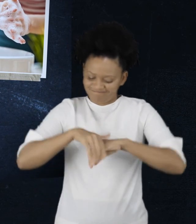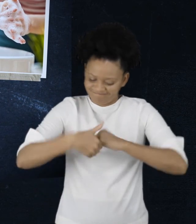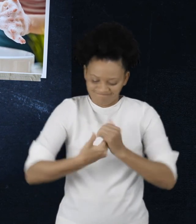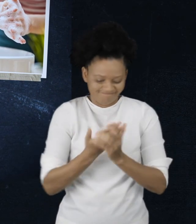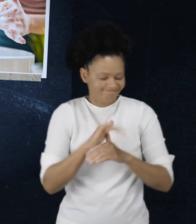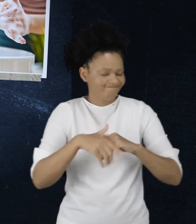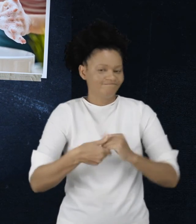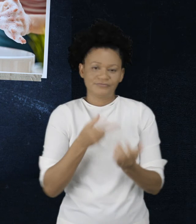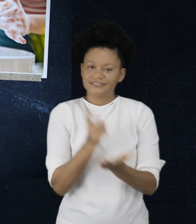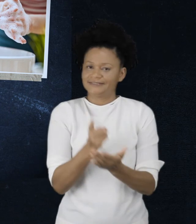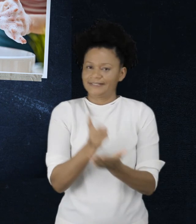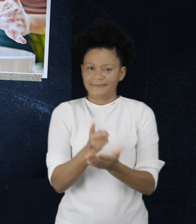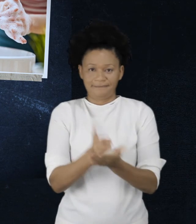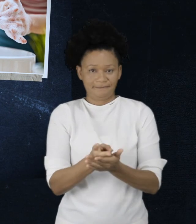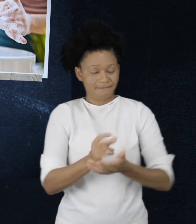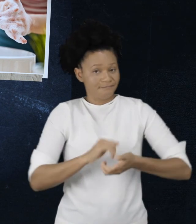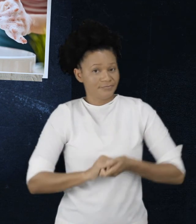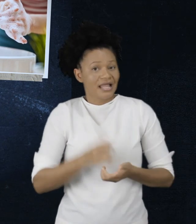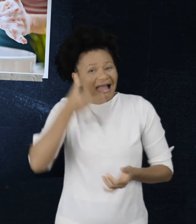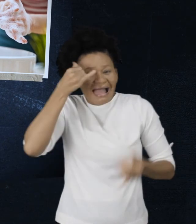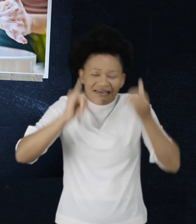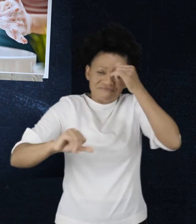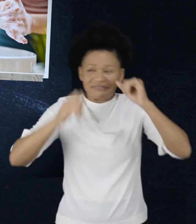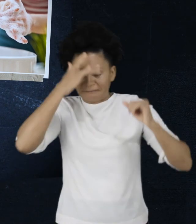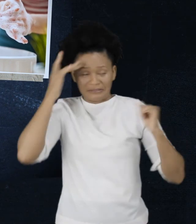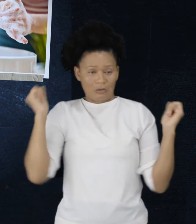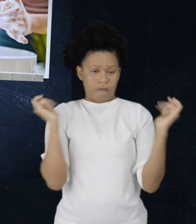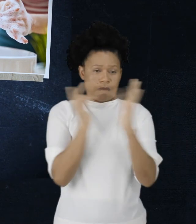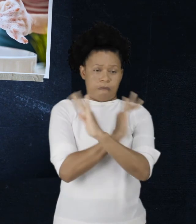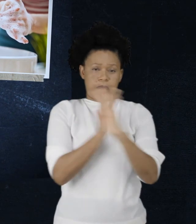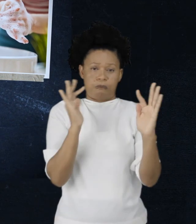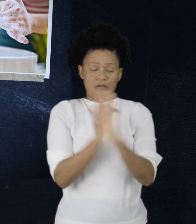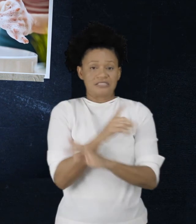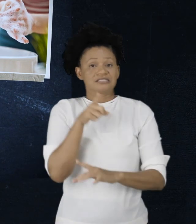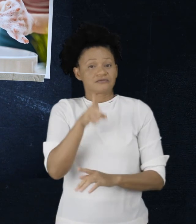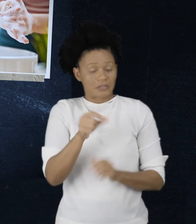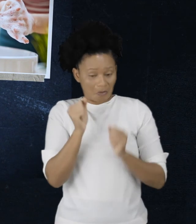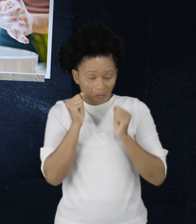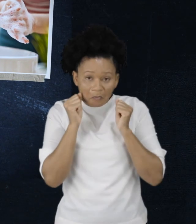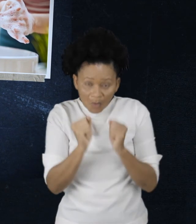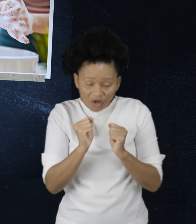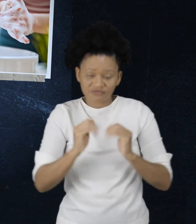higienização frequente das mãos. Evite aglomerações e sempre que puder,